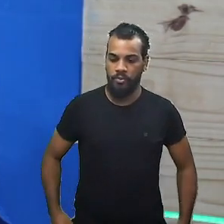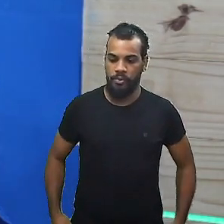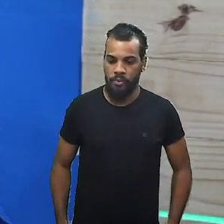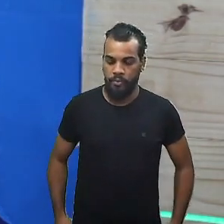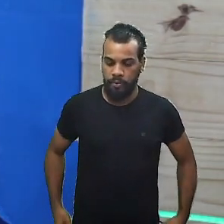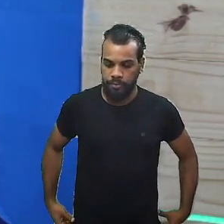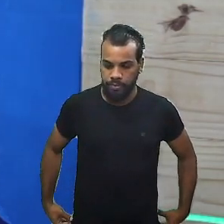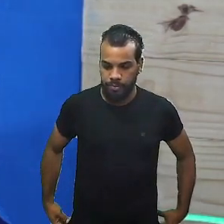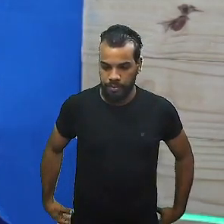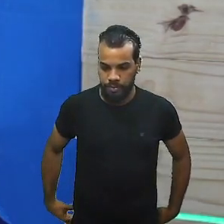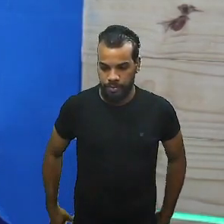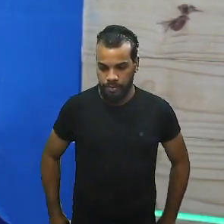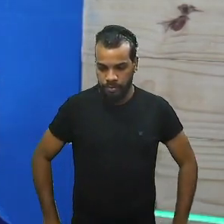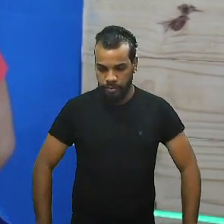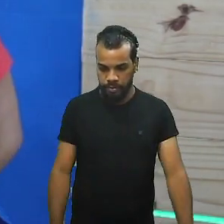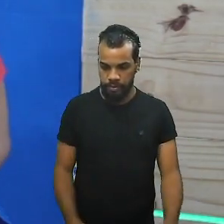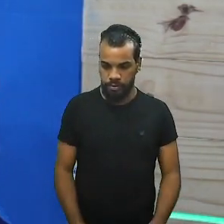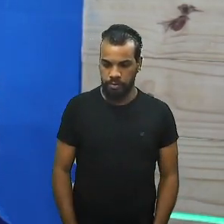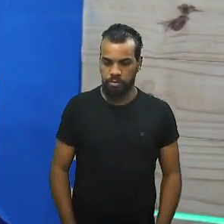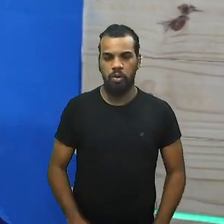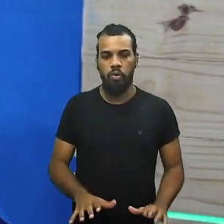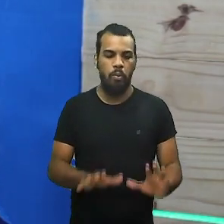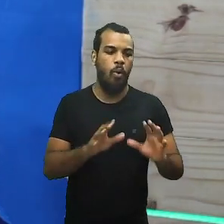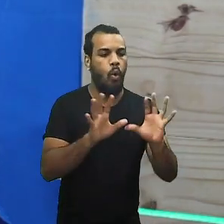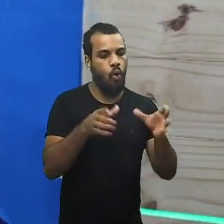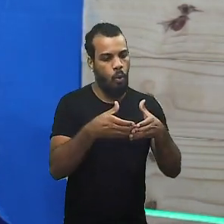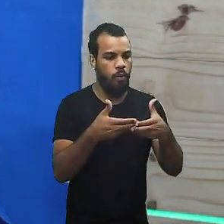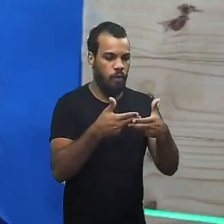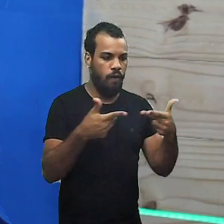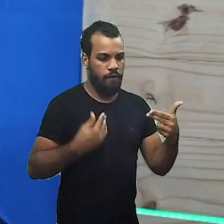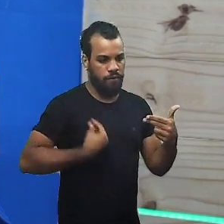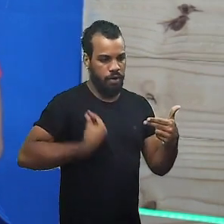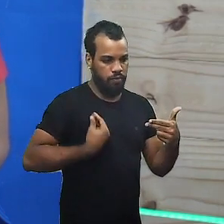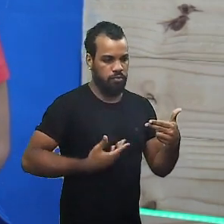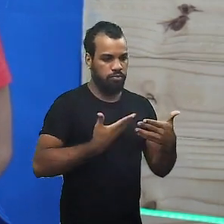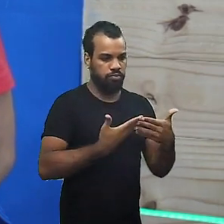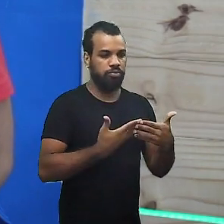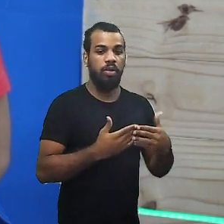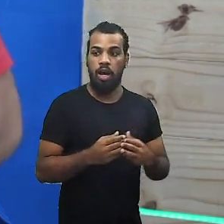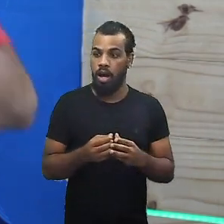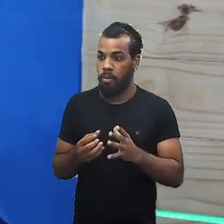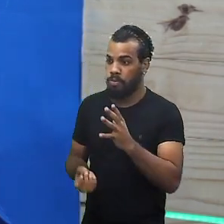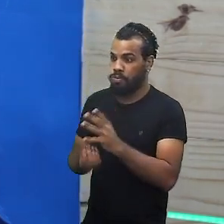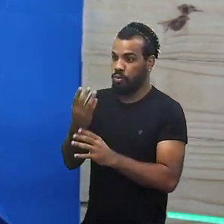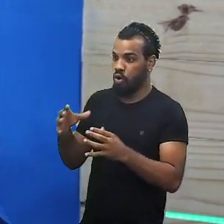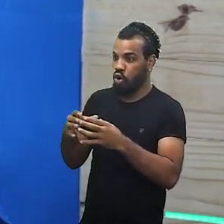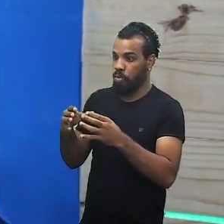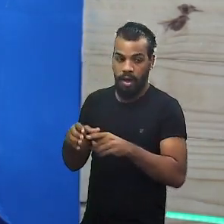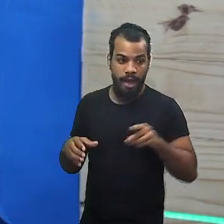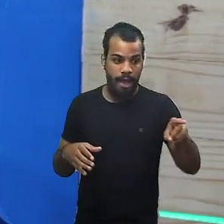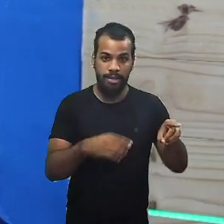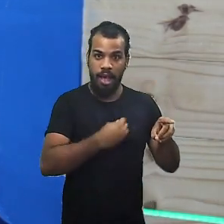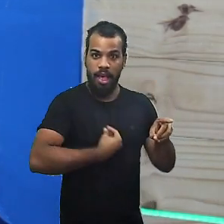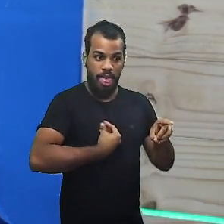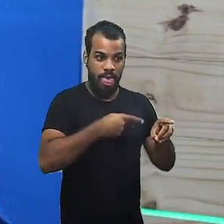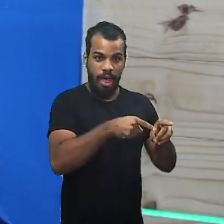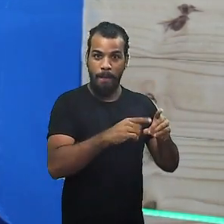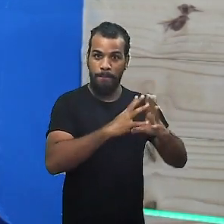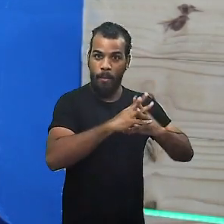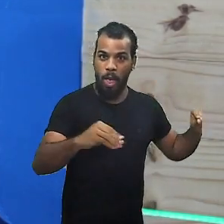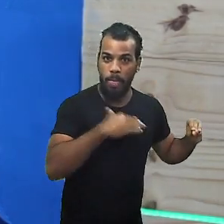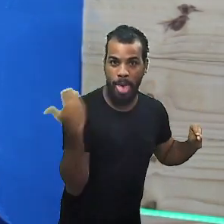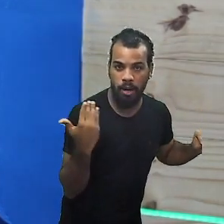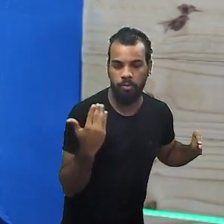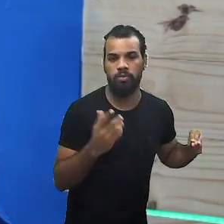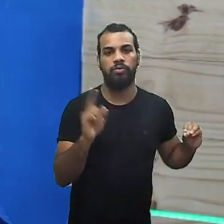que é assim, tinha um grupo de seres vivos. Aí quando aparece o outro grupo, muita gente pensa que o outro se extingue. E não é isso.